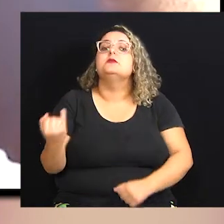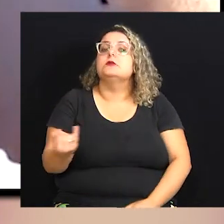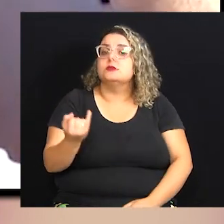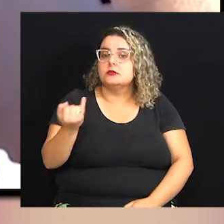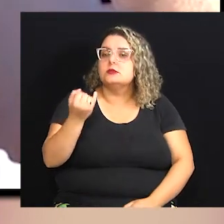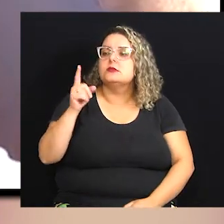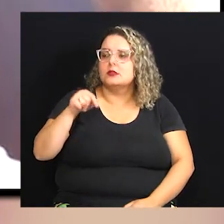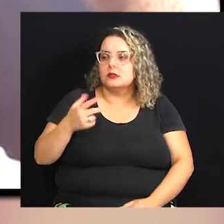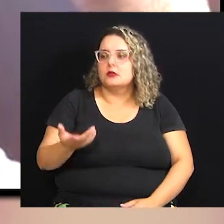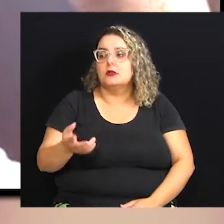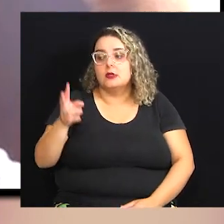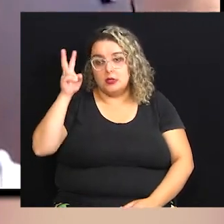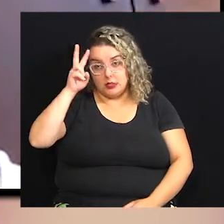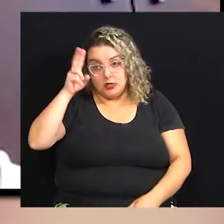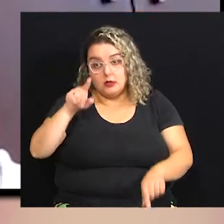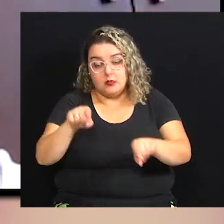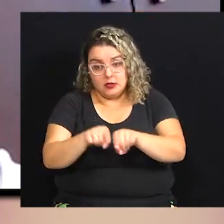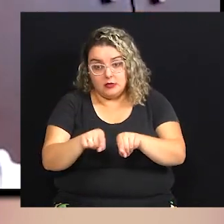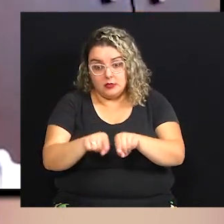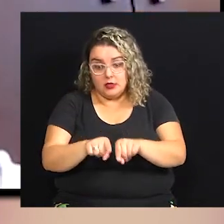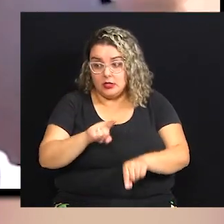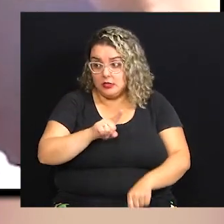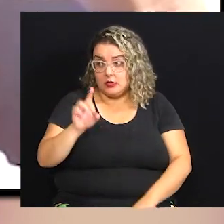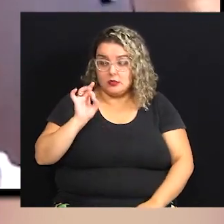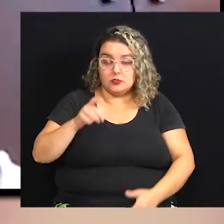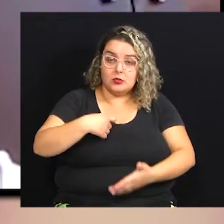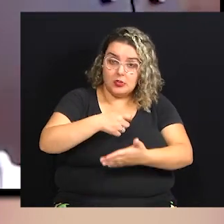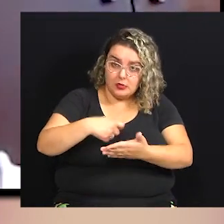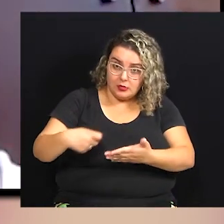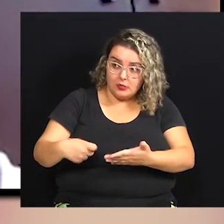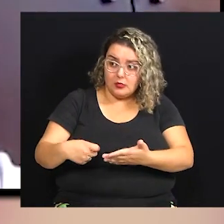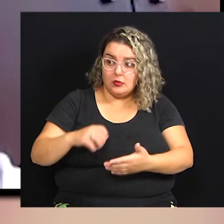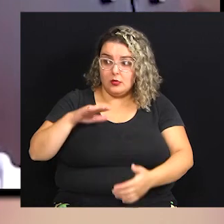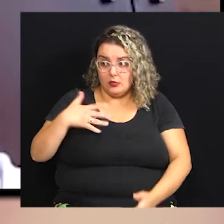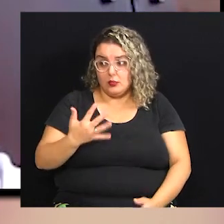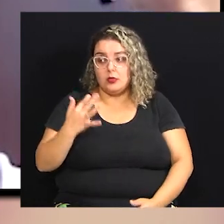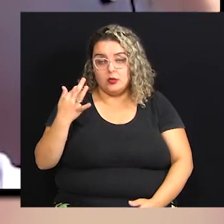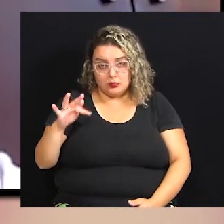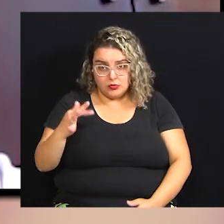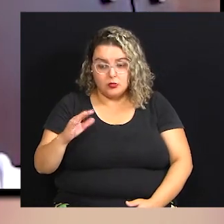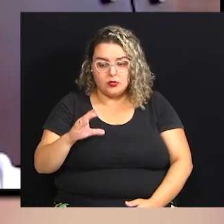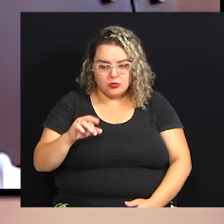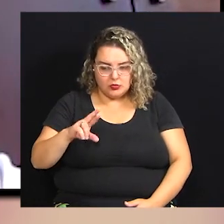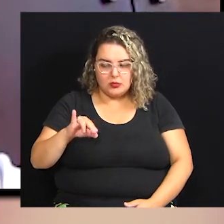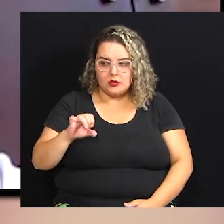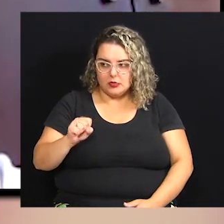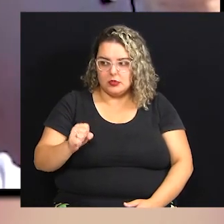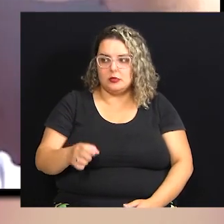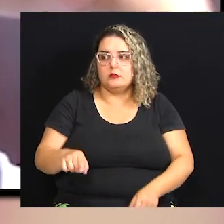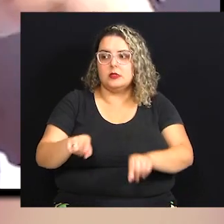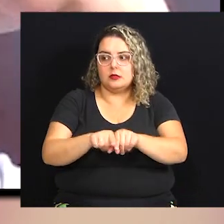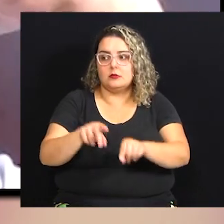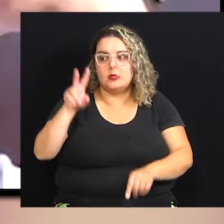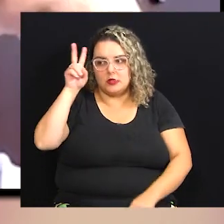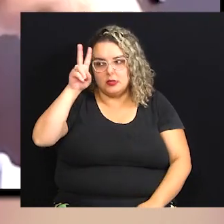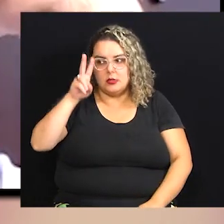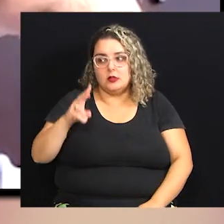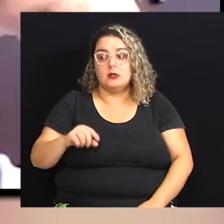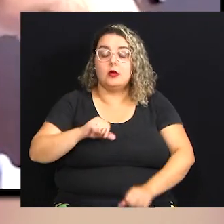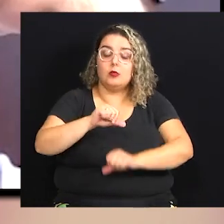são importantes. E lembrar também que não só anotar quando tiver essas crises, mas lembrar